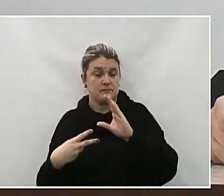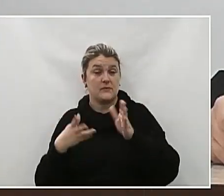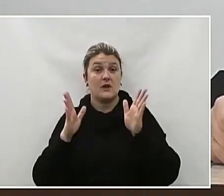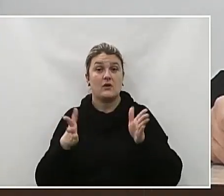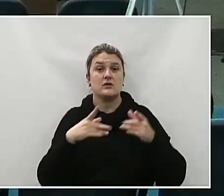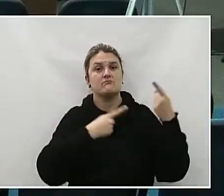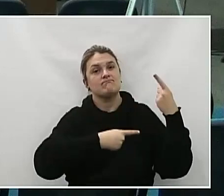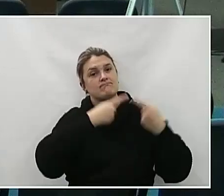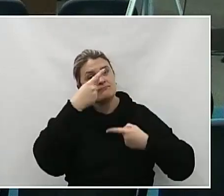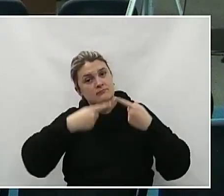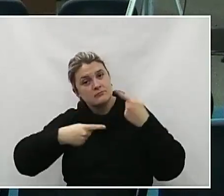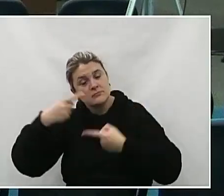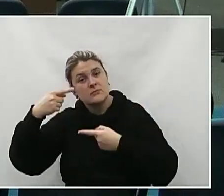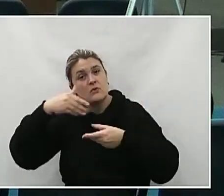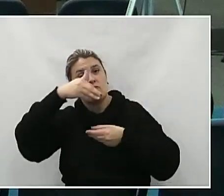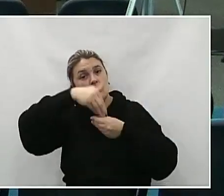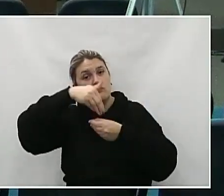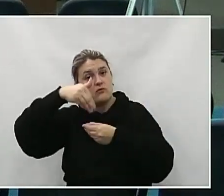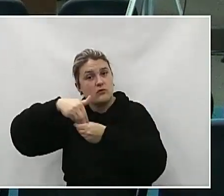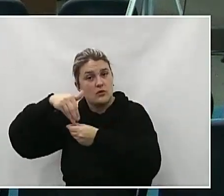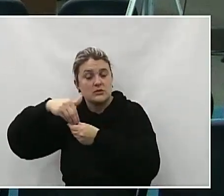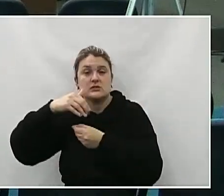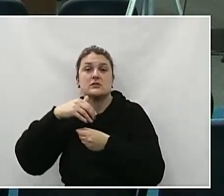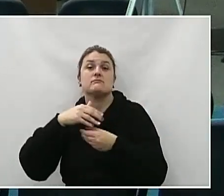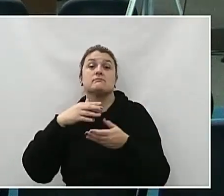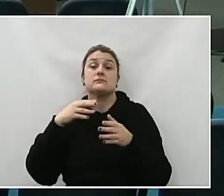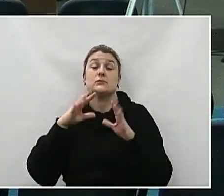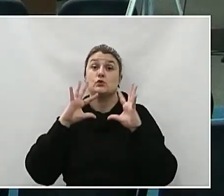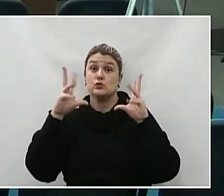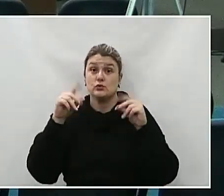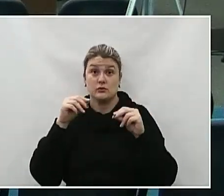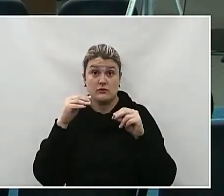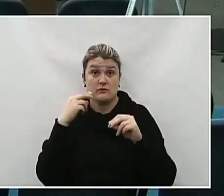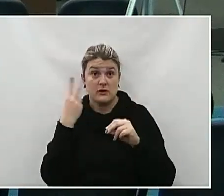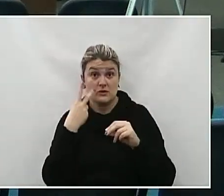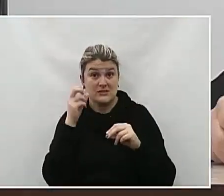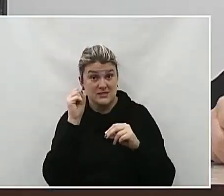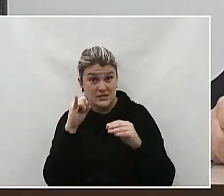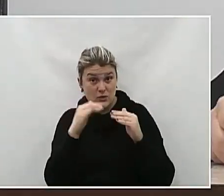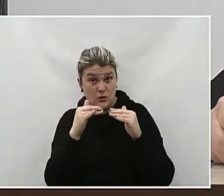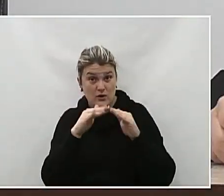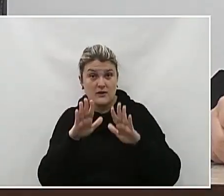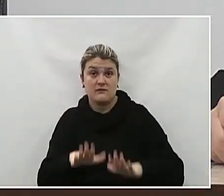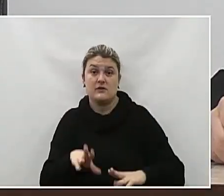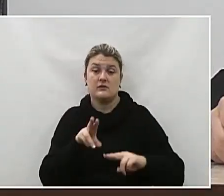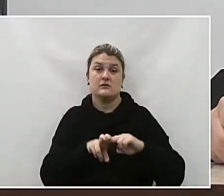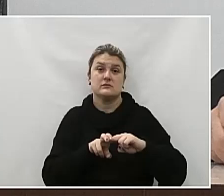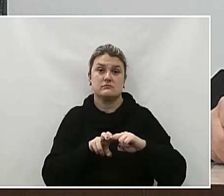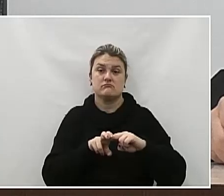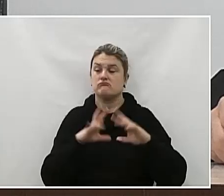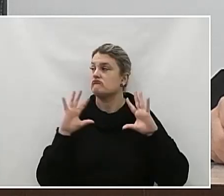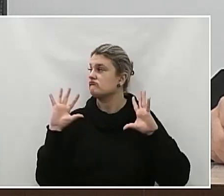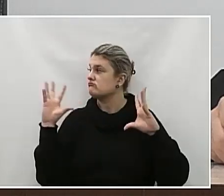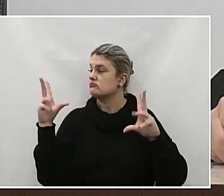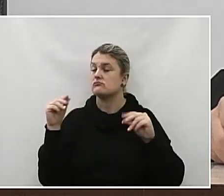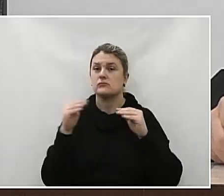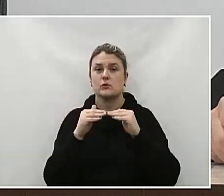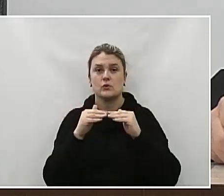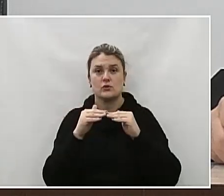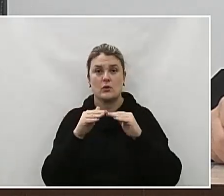Em votação Senhores vereadores Que aprovam Permaneça como estão Está aprovado O parecer Da